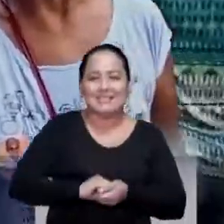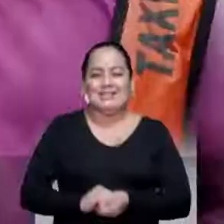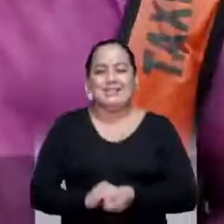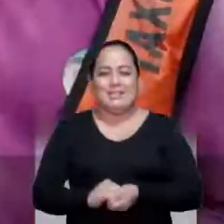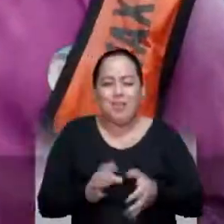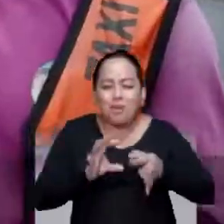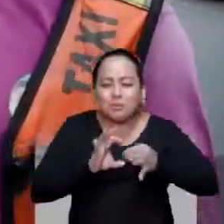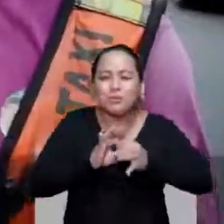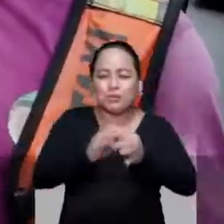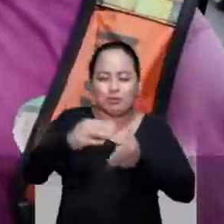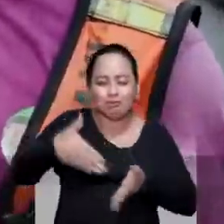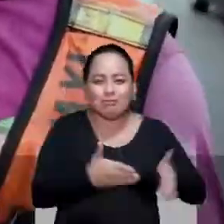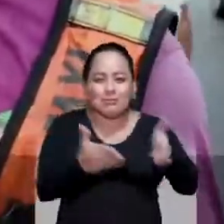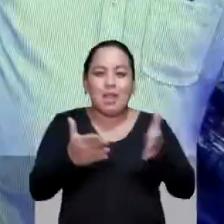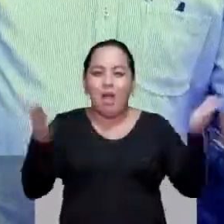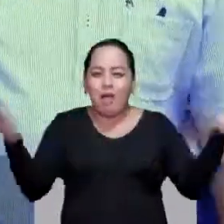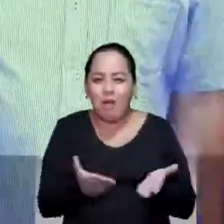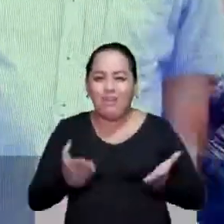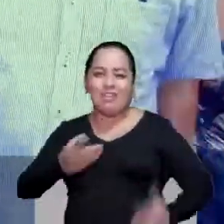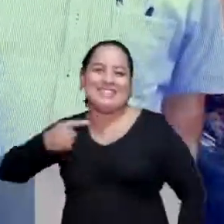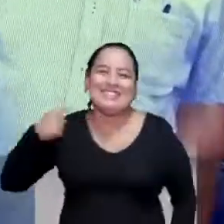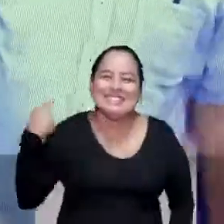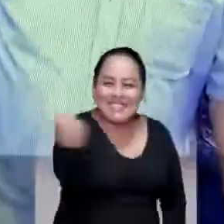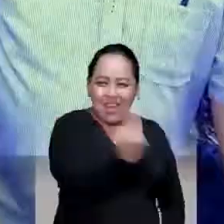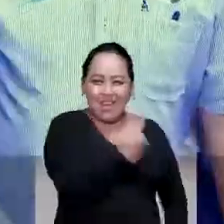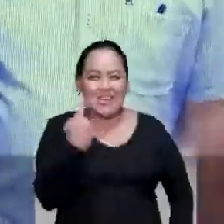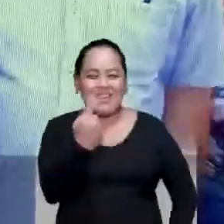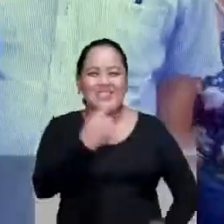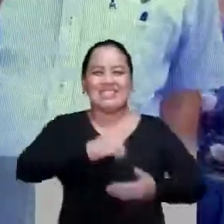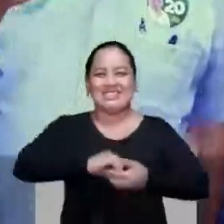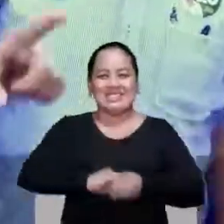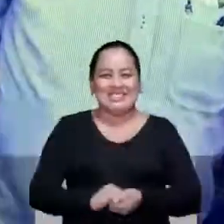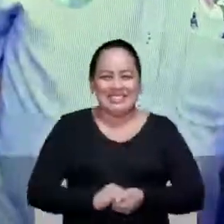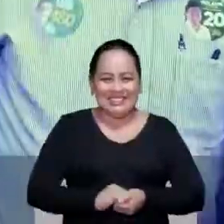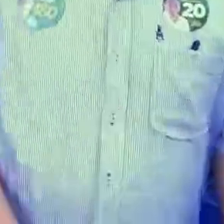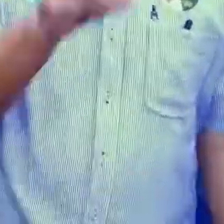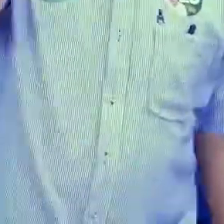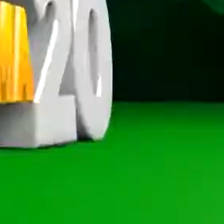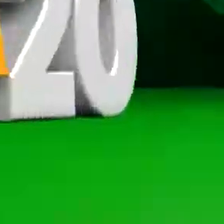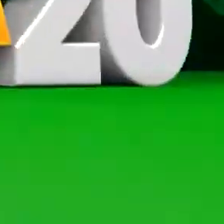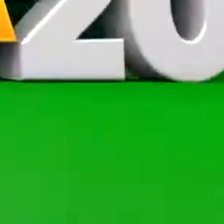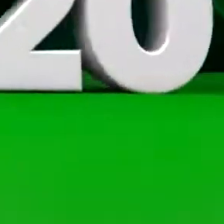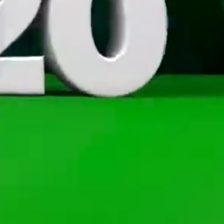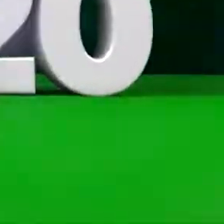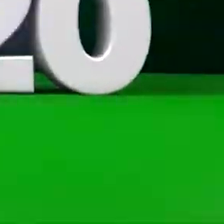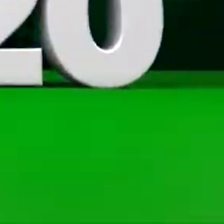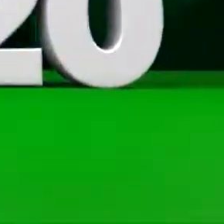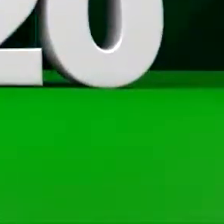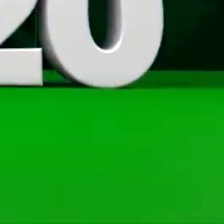melhorar vamos juntos nessa caminhada a bronca agora é com todos nós m